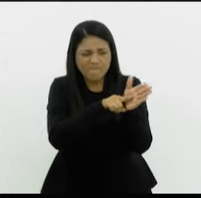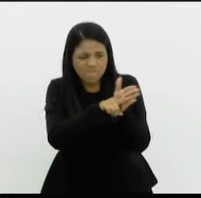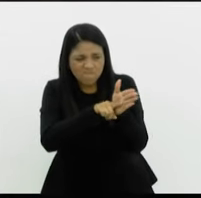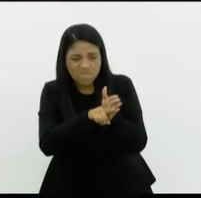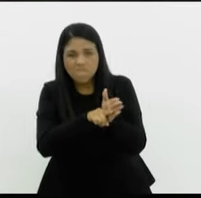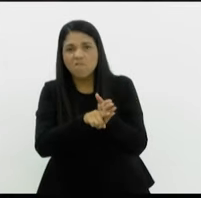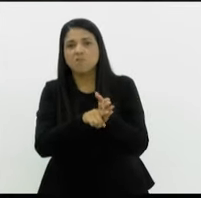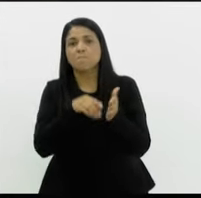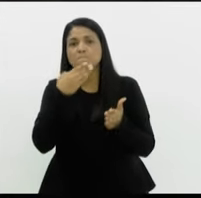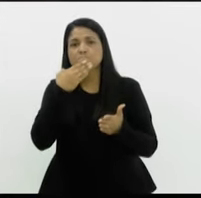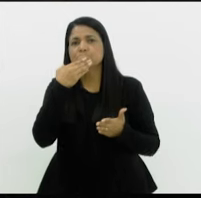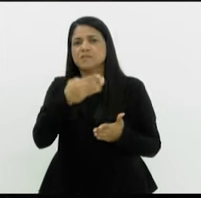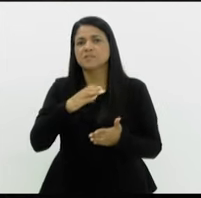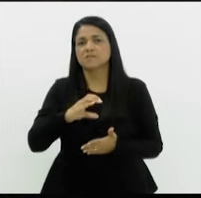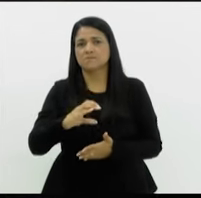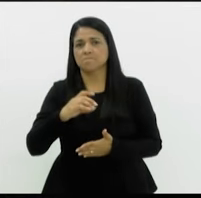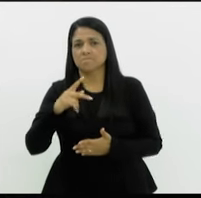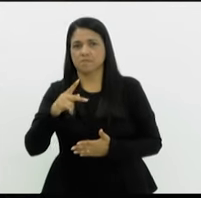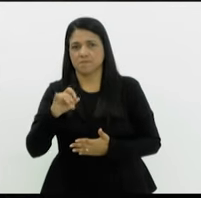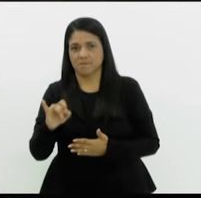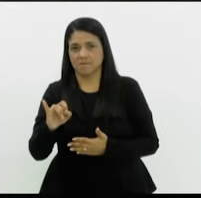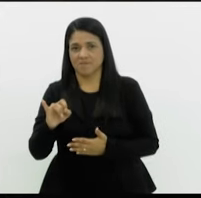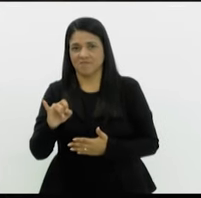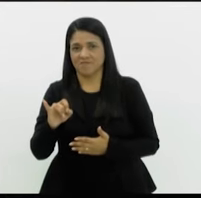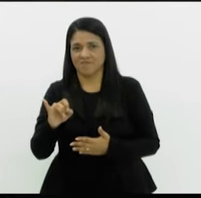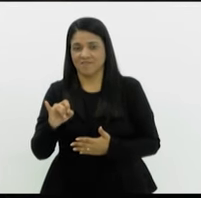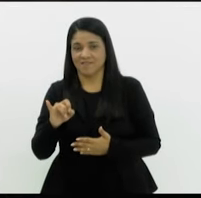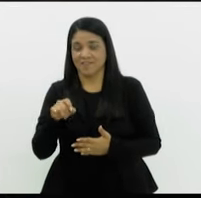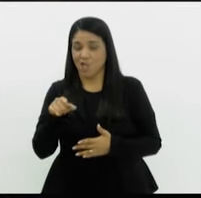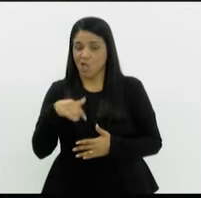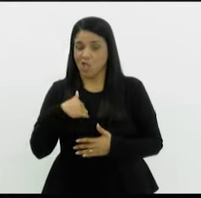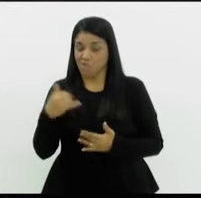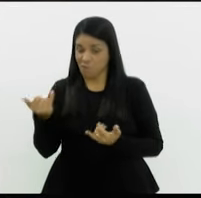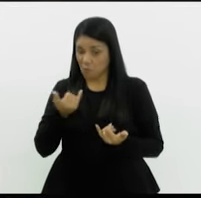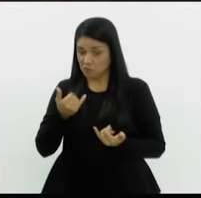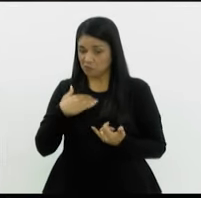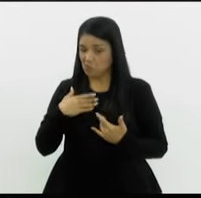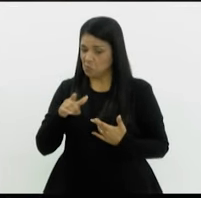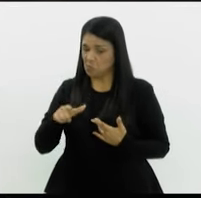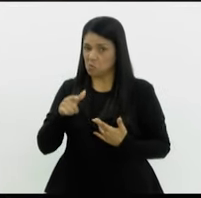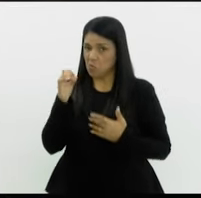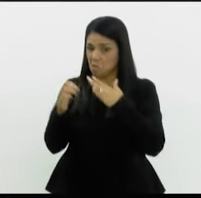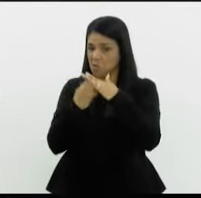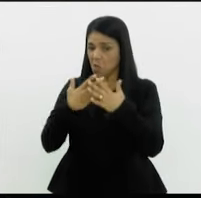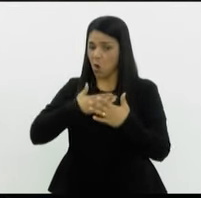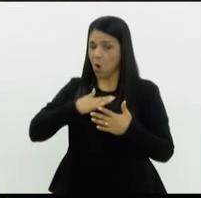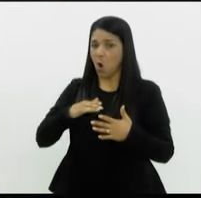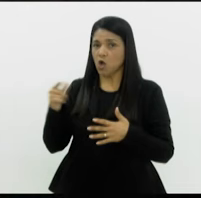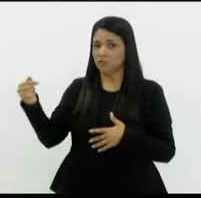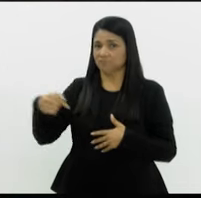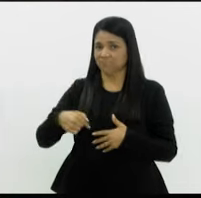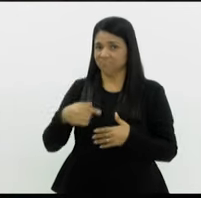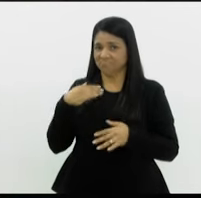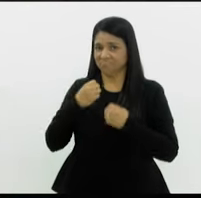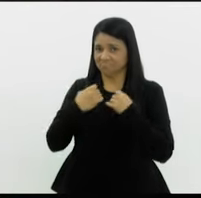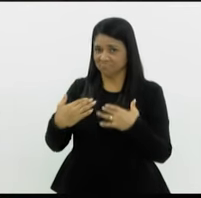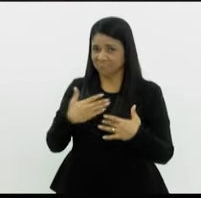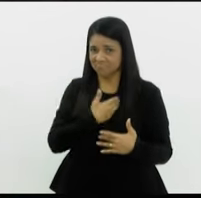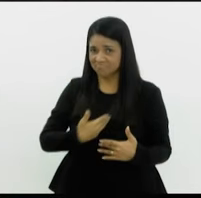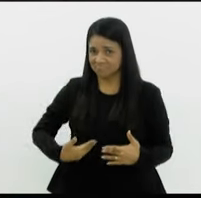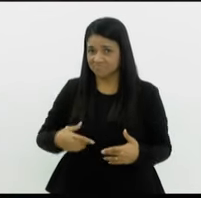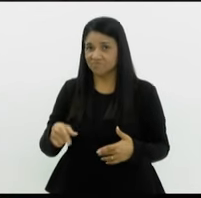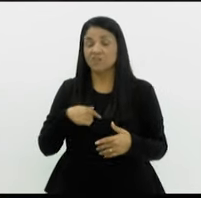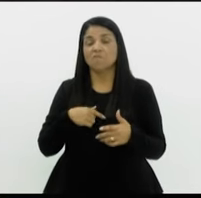para ser mais rígido. Porque, segundo informações, eles não gostam de vir. Mas nós vamos estar nos pés dele, nós vamos notificar